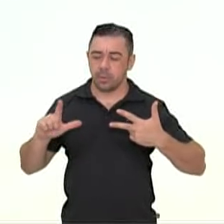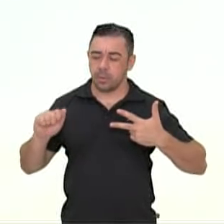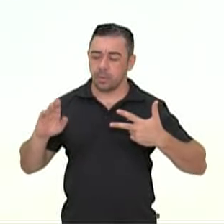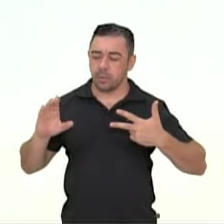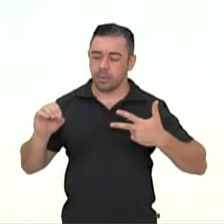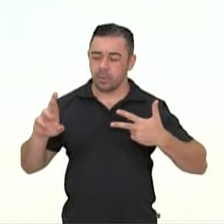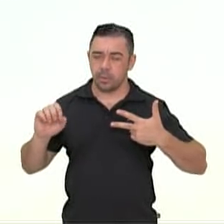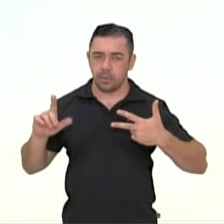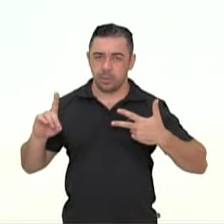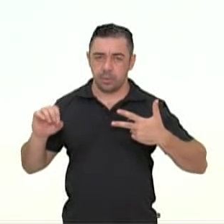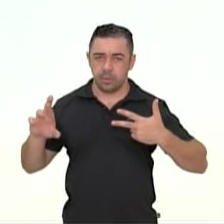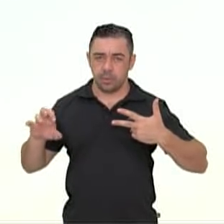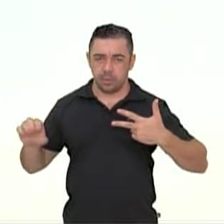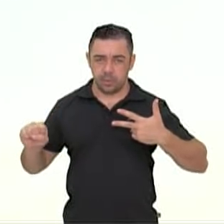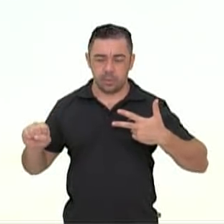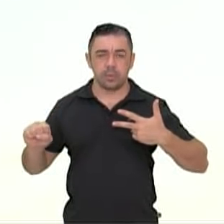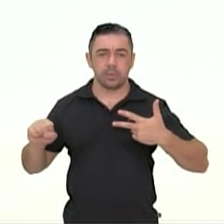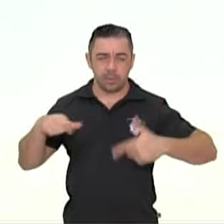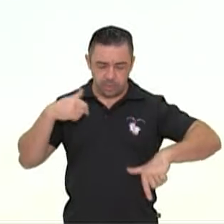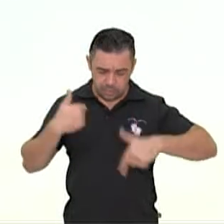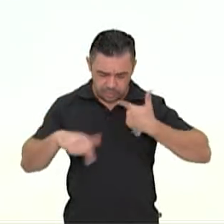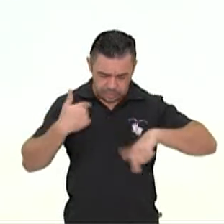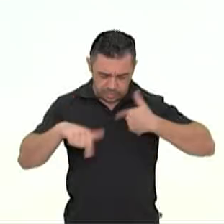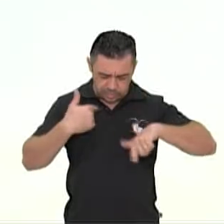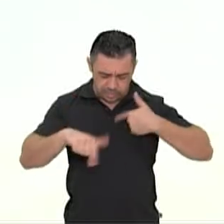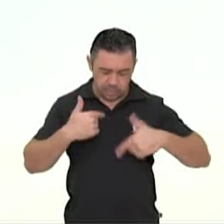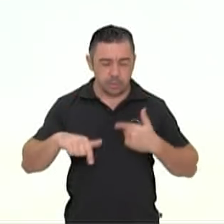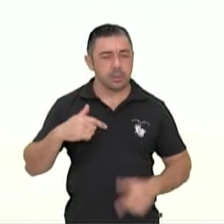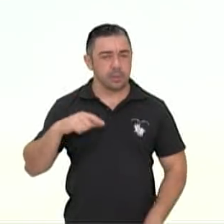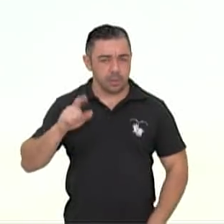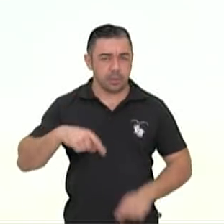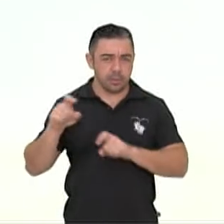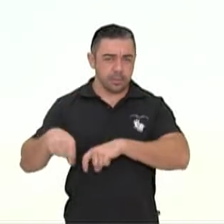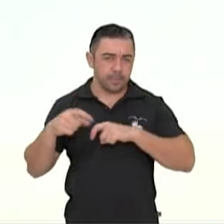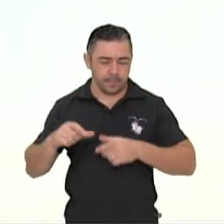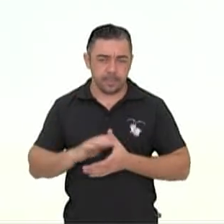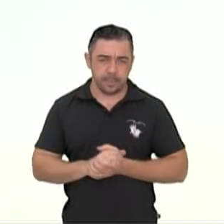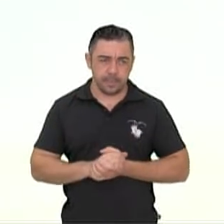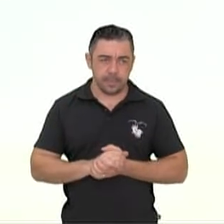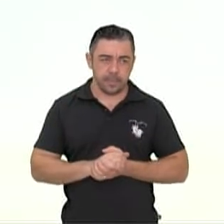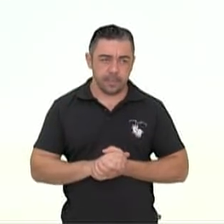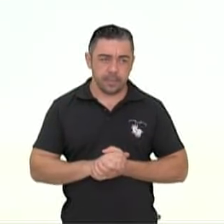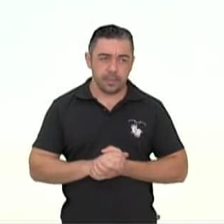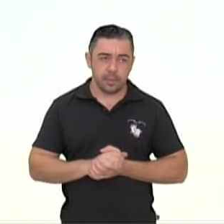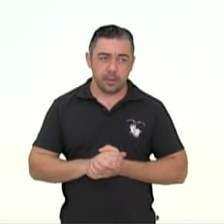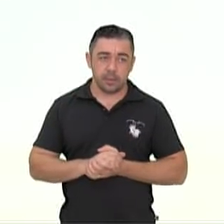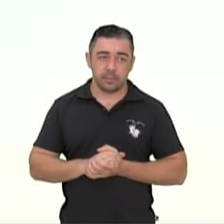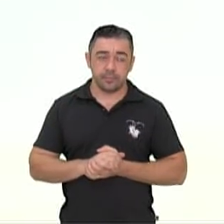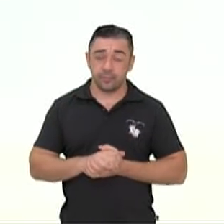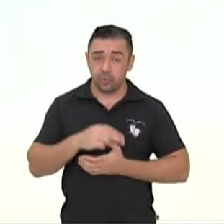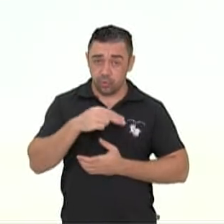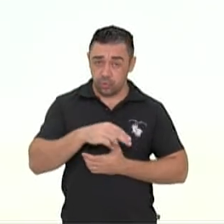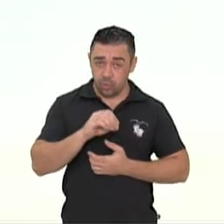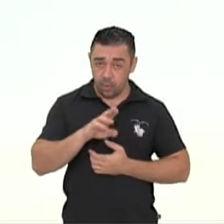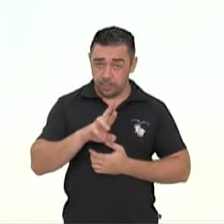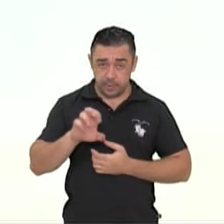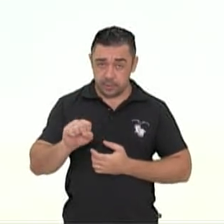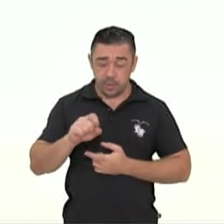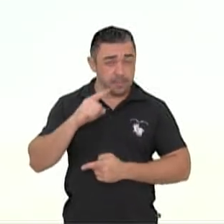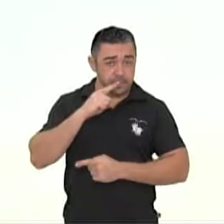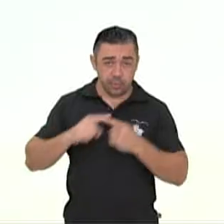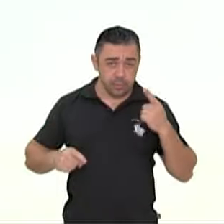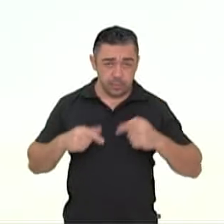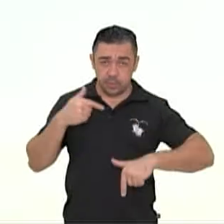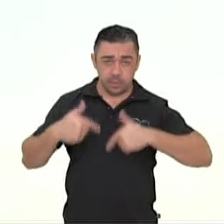significa laborar, trabalhar, né, que sustentam todos. Aos nobres é proibido, o trabalho para eles é como se fosse uma